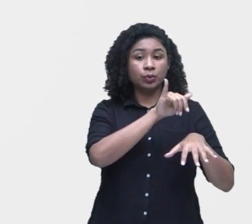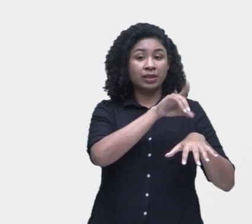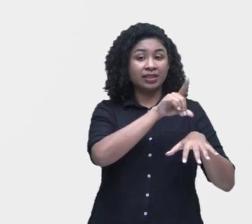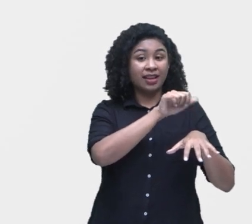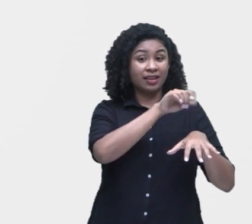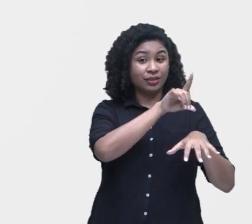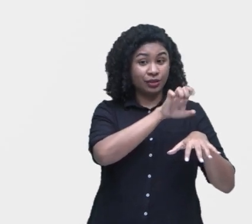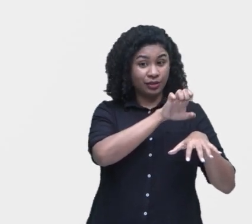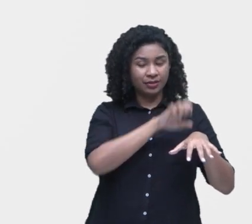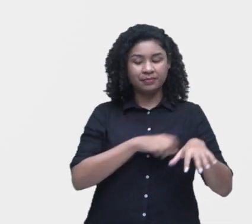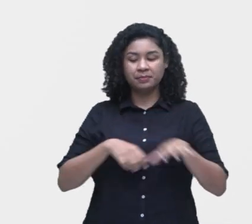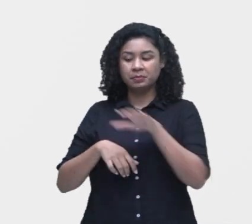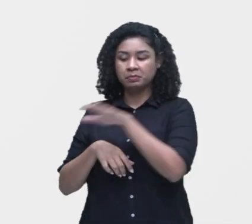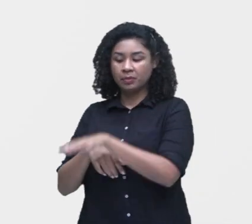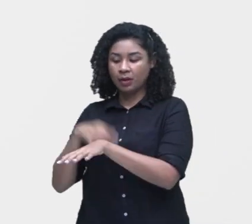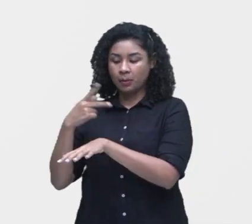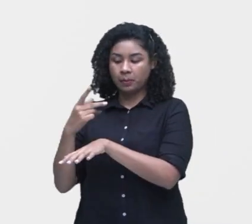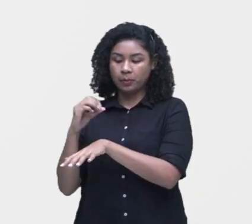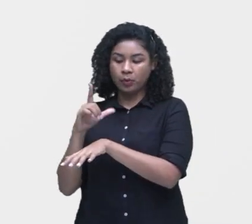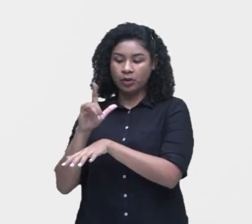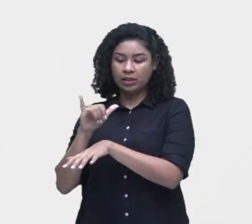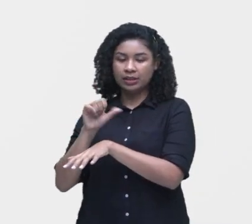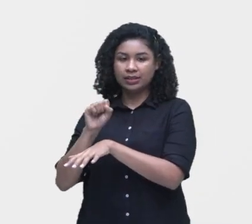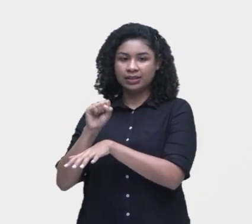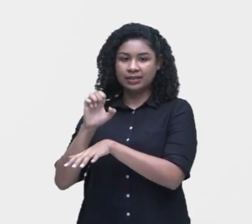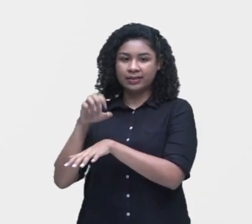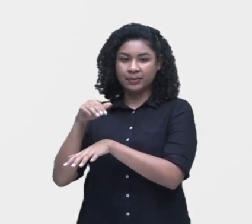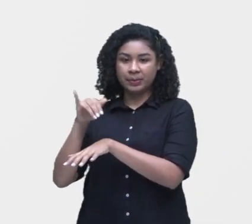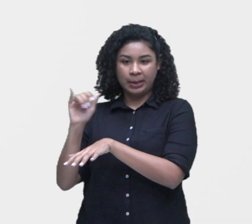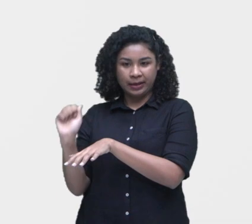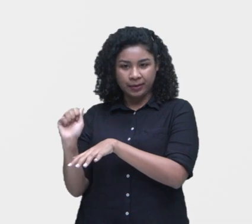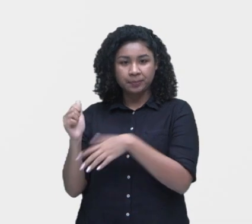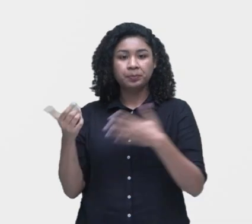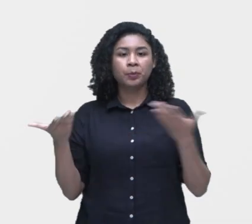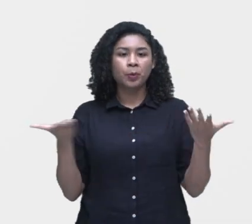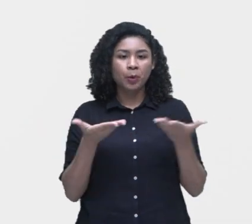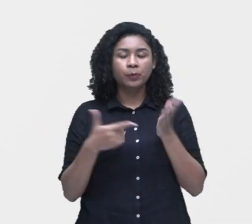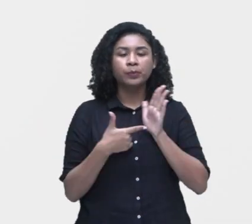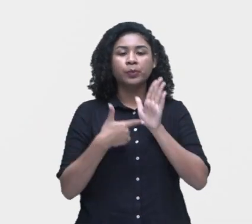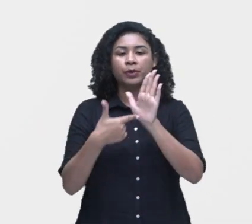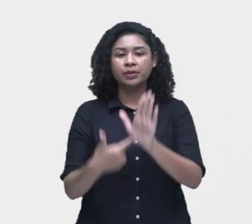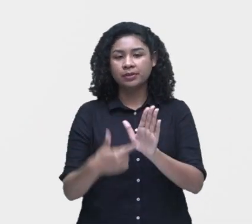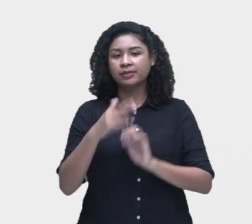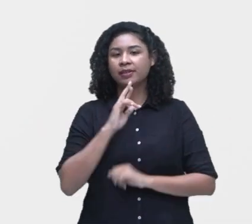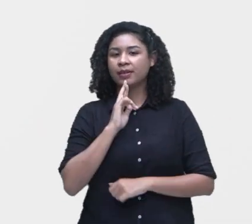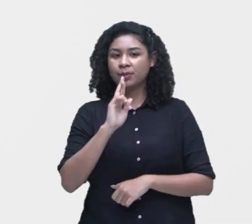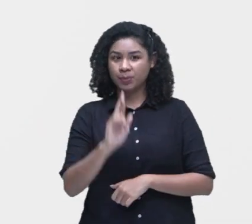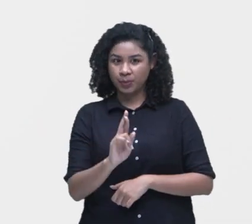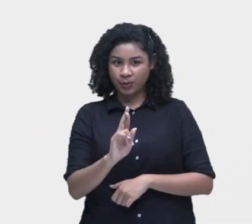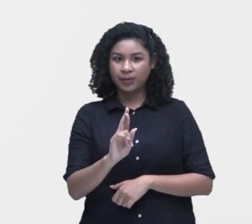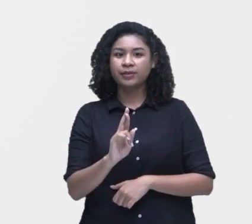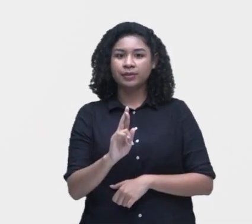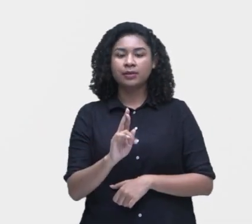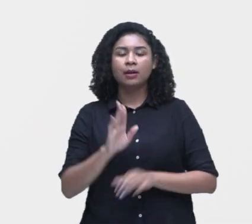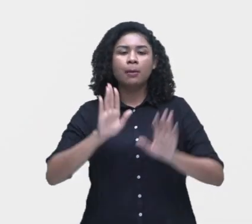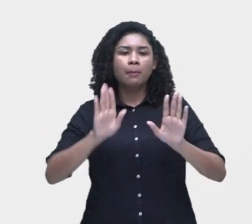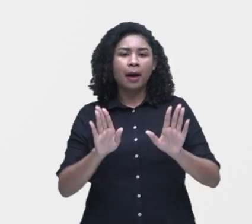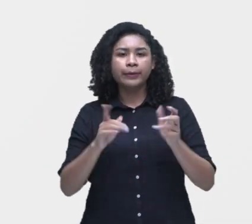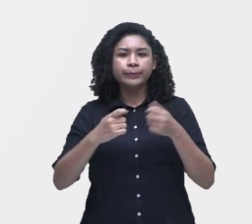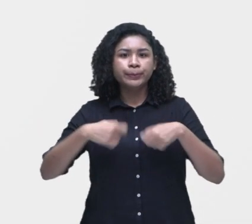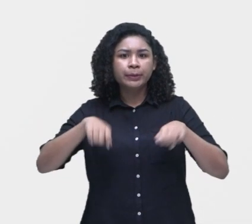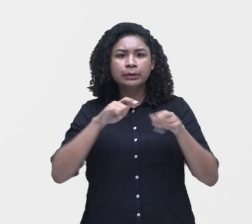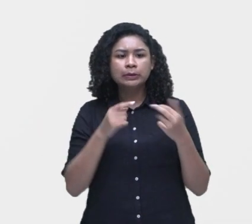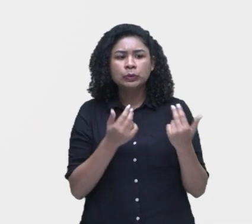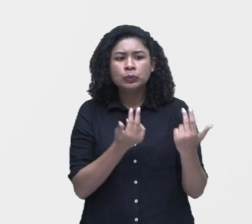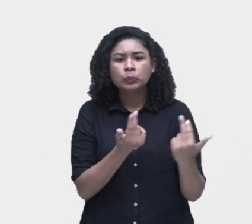polissemia. Então, a gente vai para a resposta, né? Claro que não necessariamente tenha